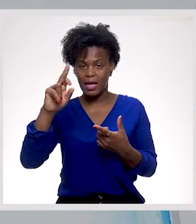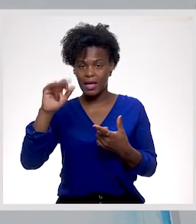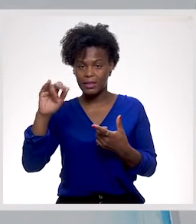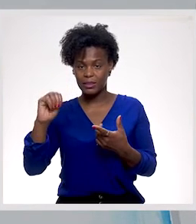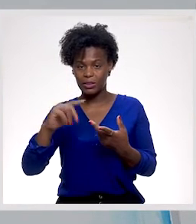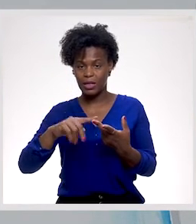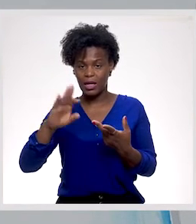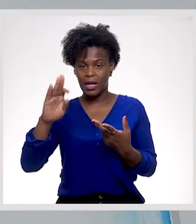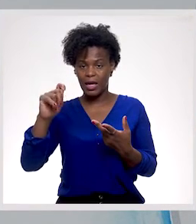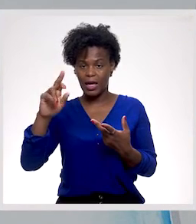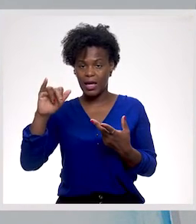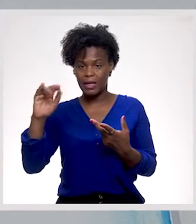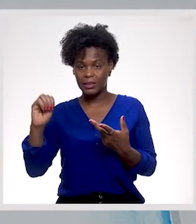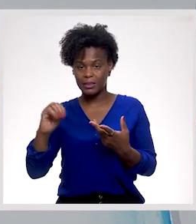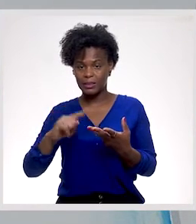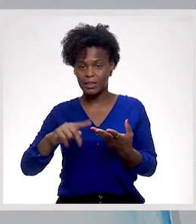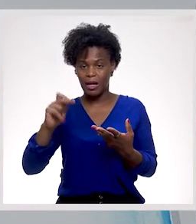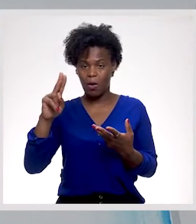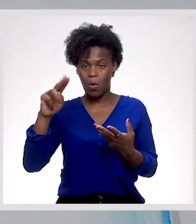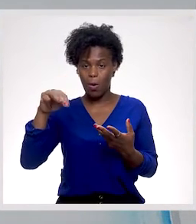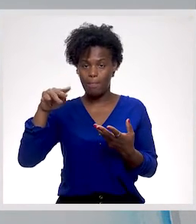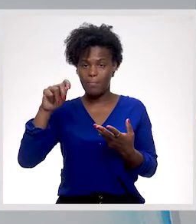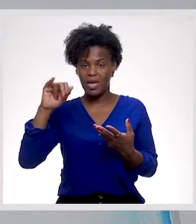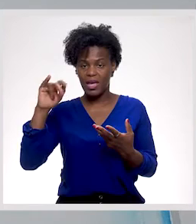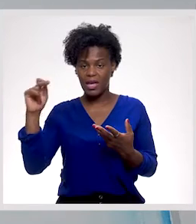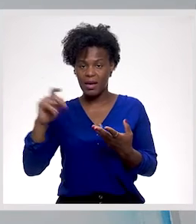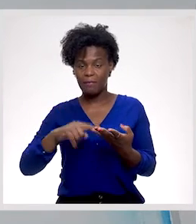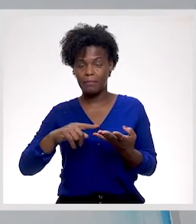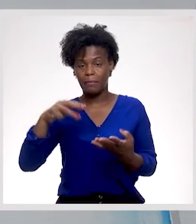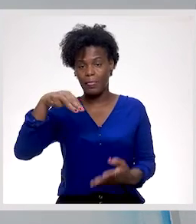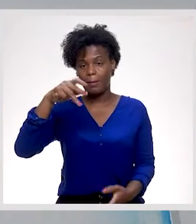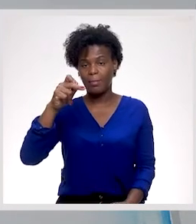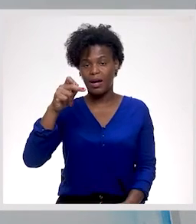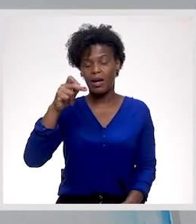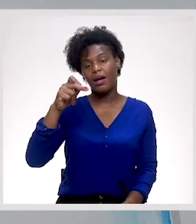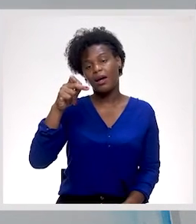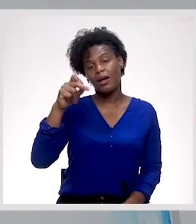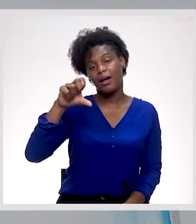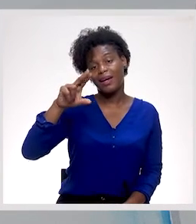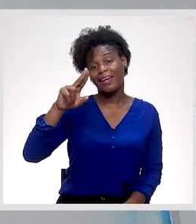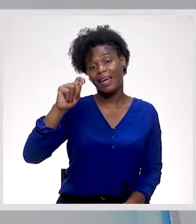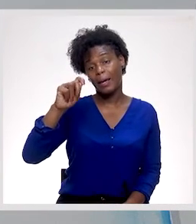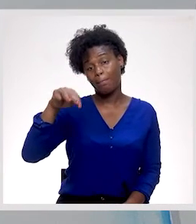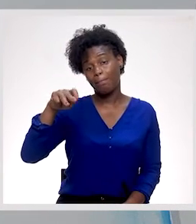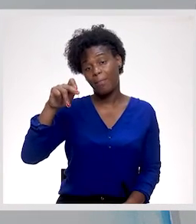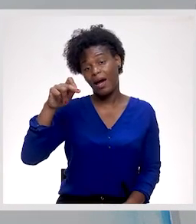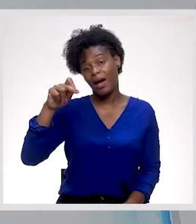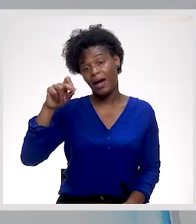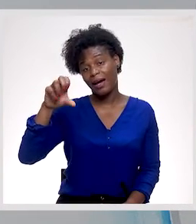Eris, Almeia e Makemake. Vamos analisar cada